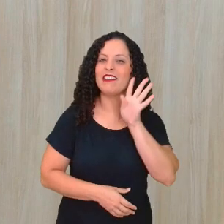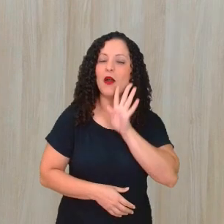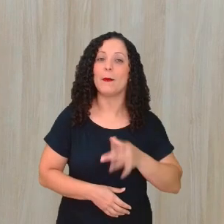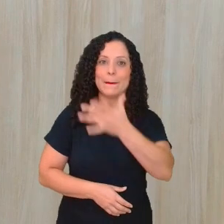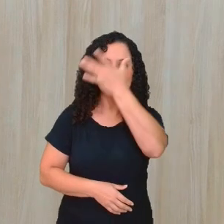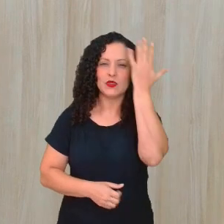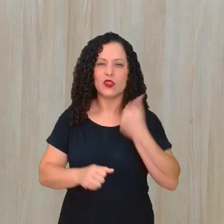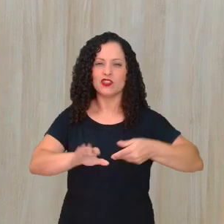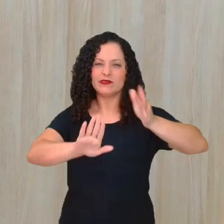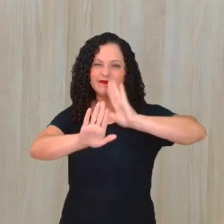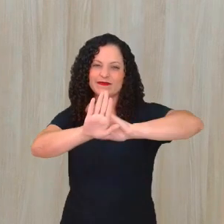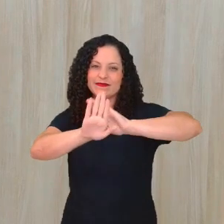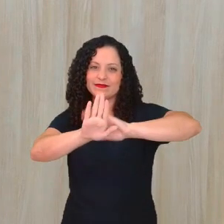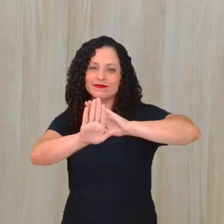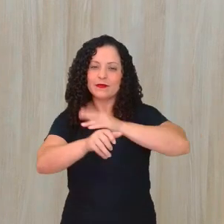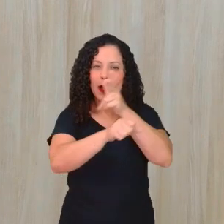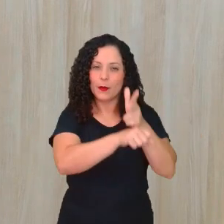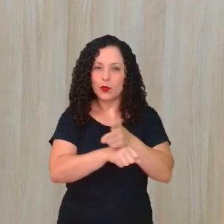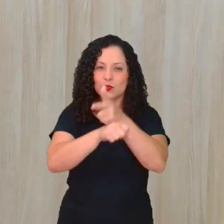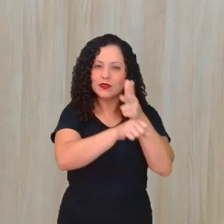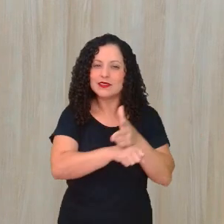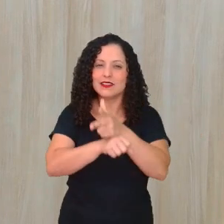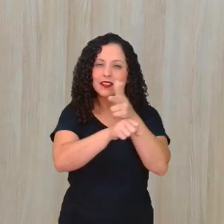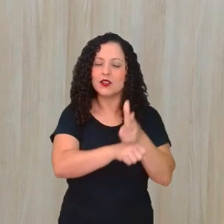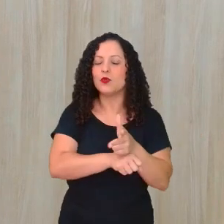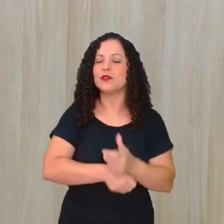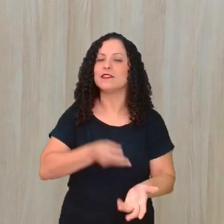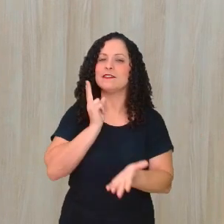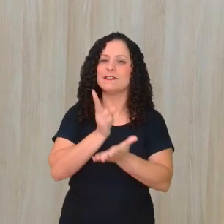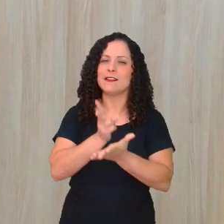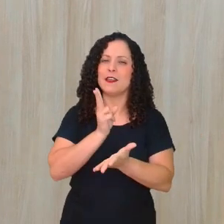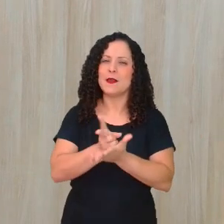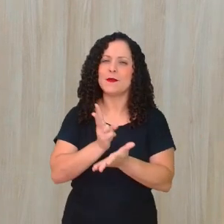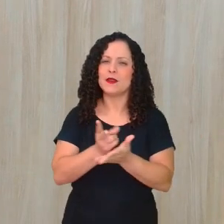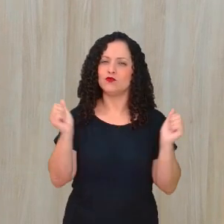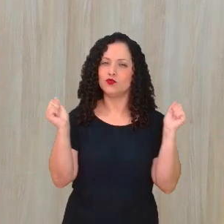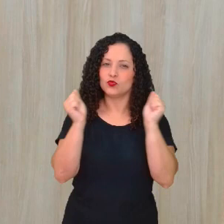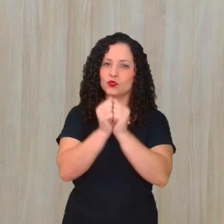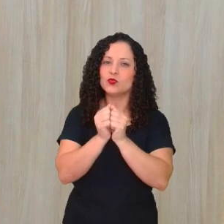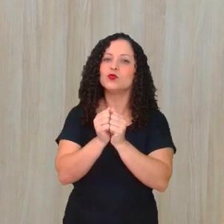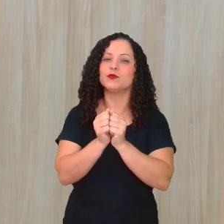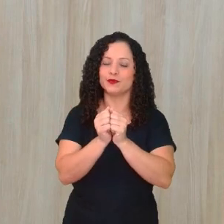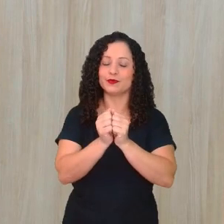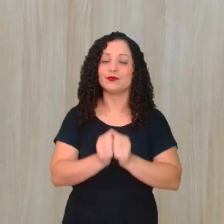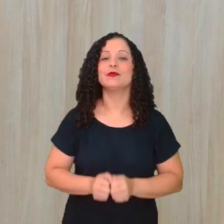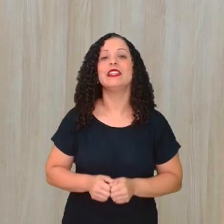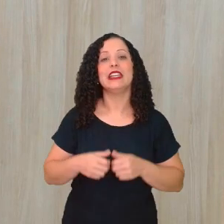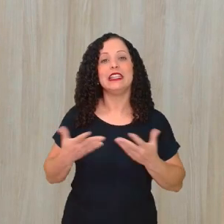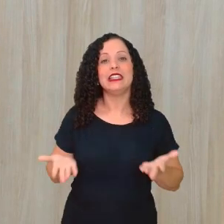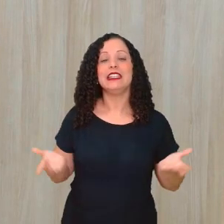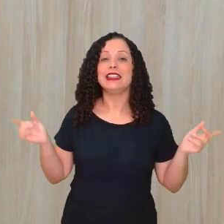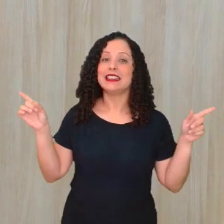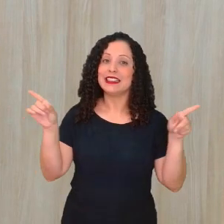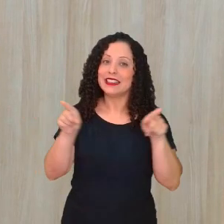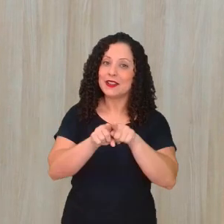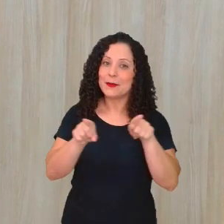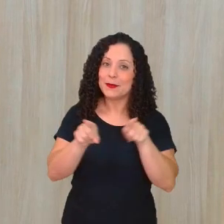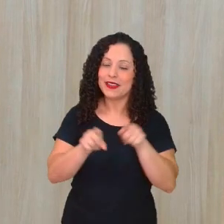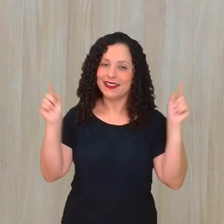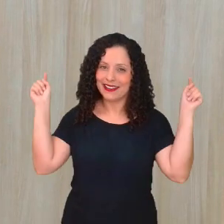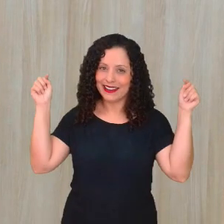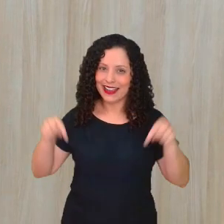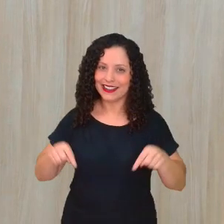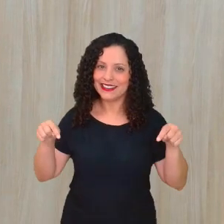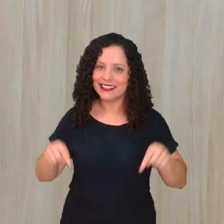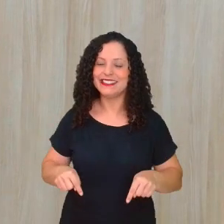produção também, Jonas, Juninho, certo? Que sempre nos acompanha, tá bom? E junto comigo